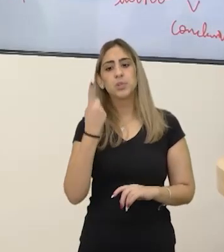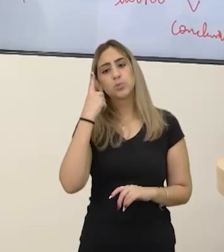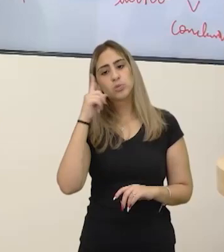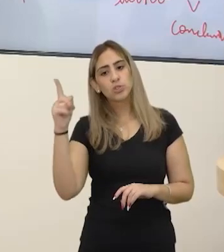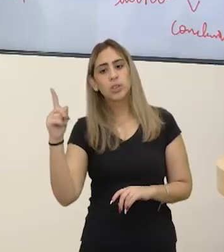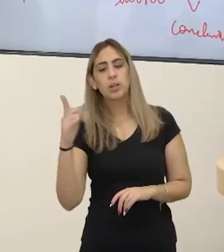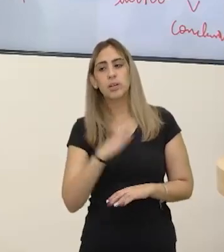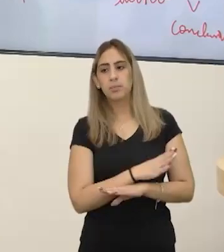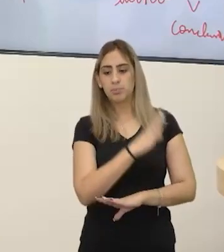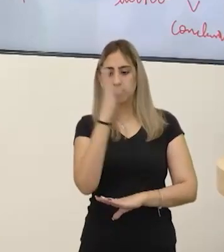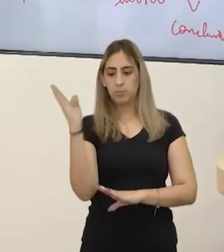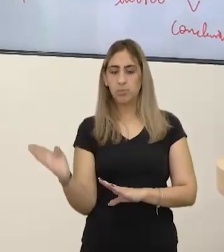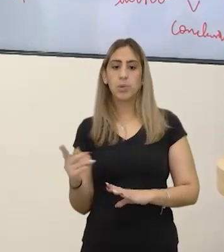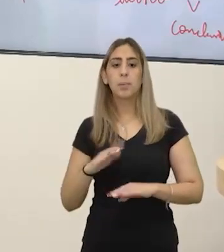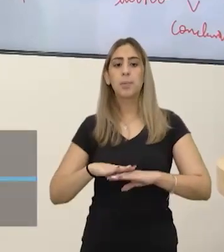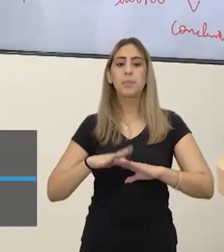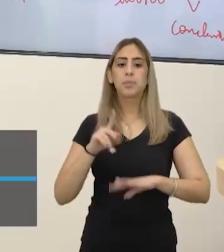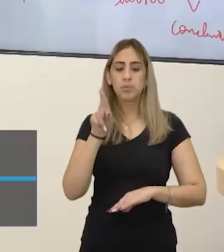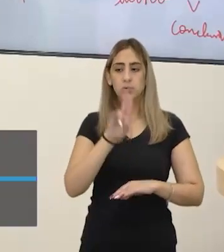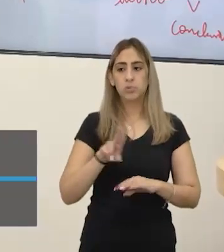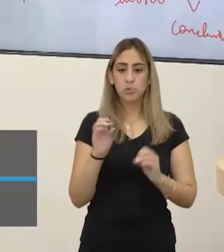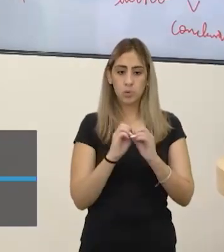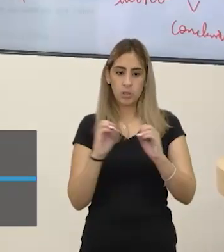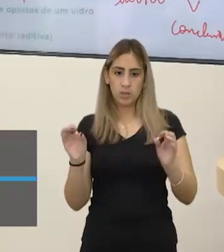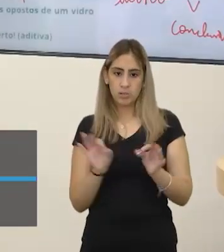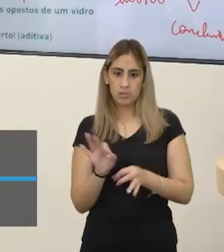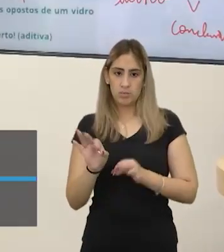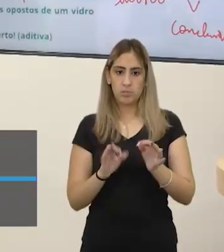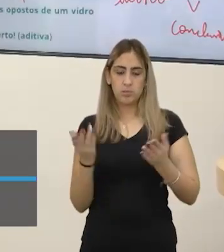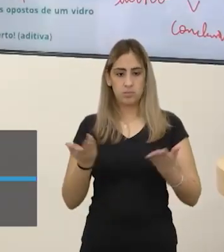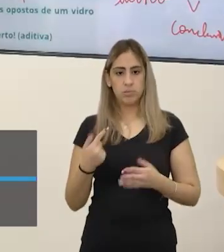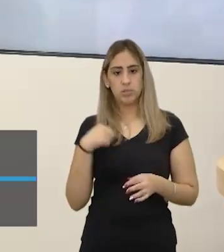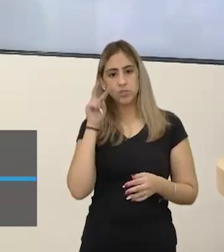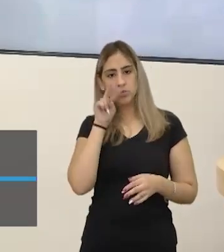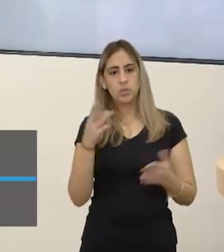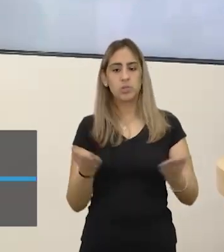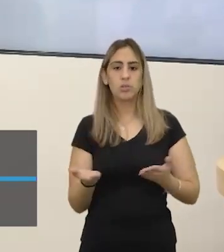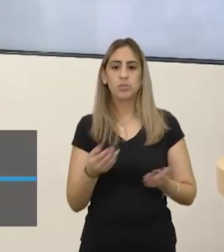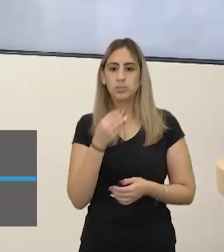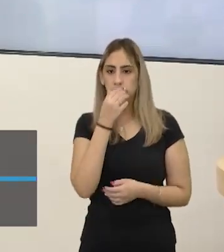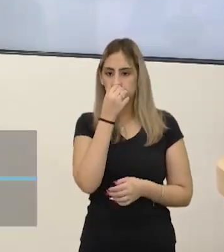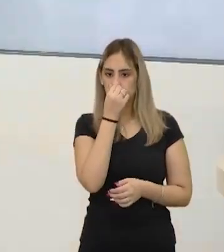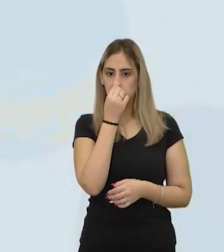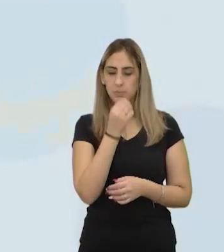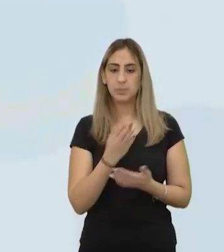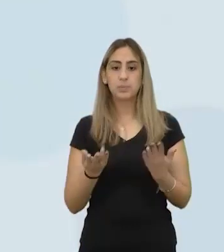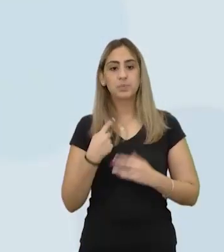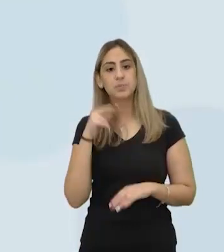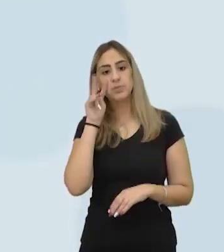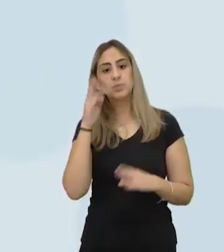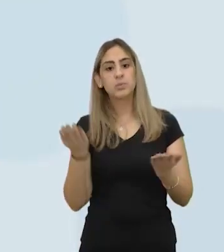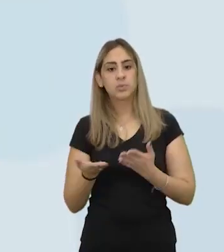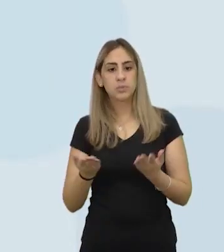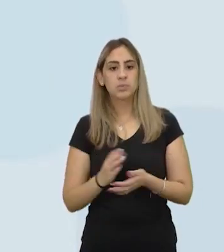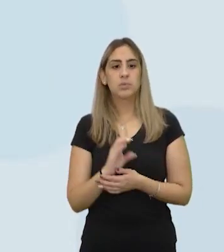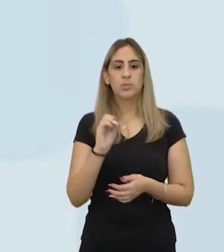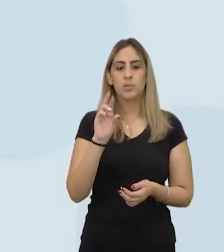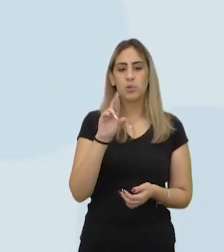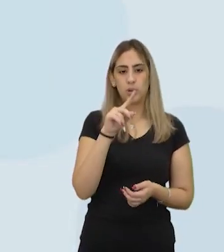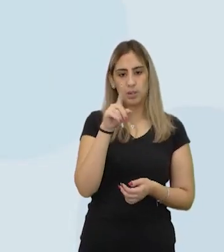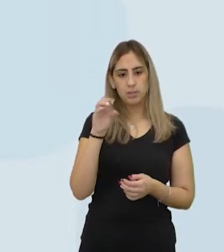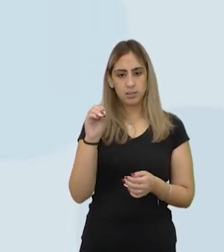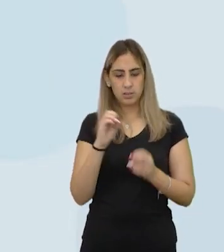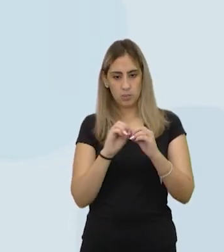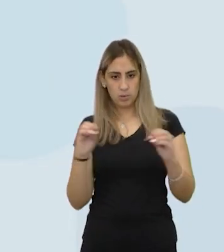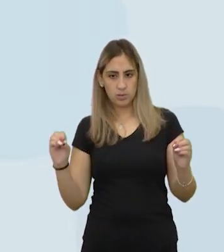passou, porém você usou as orações coordenadas e é isso que a gente viu hoje. Deixa eu me passar aqui, ó, o que vimos hoje, orações coordenadas,